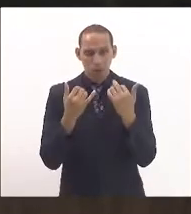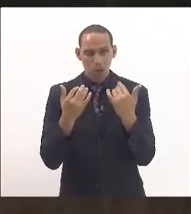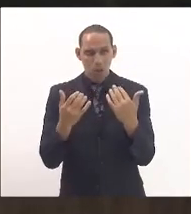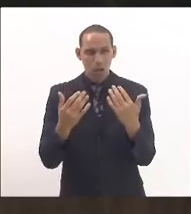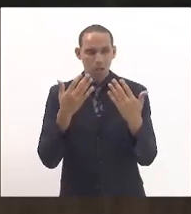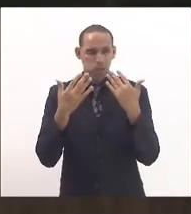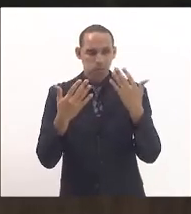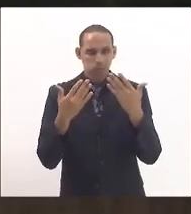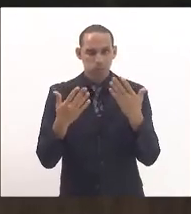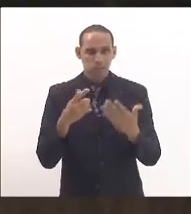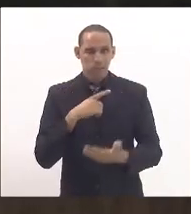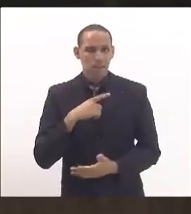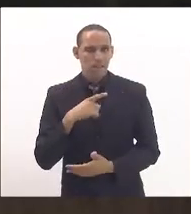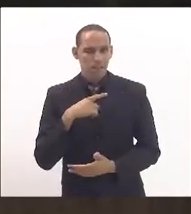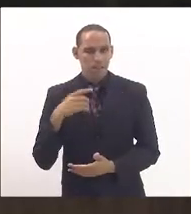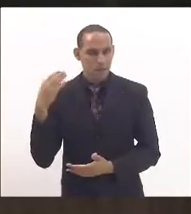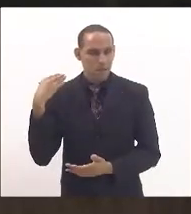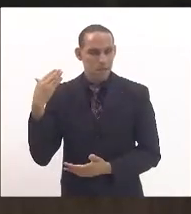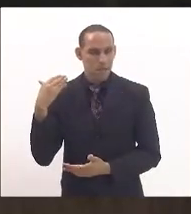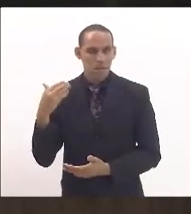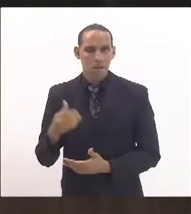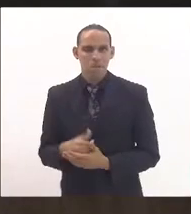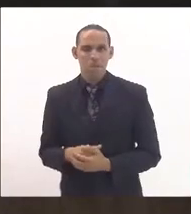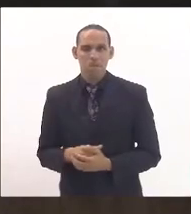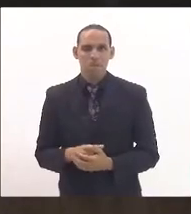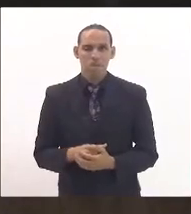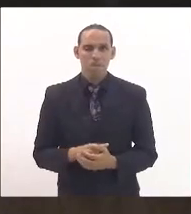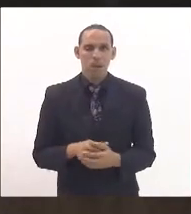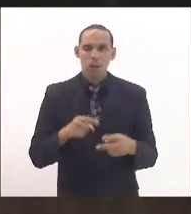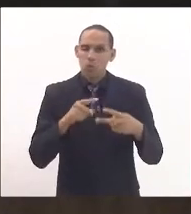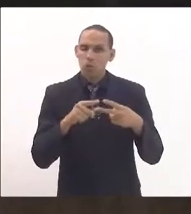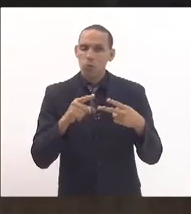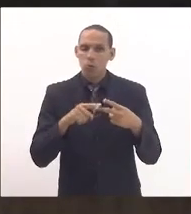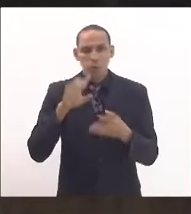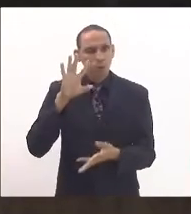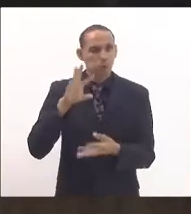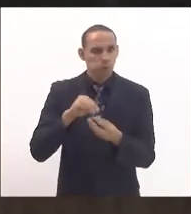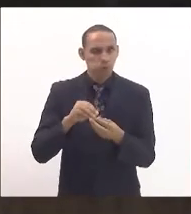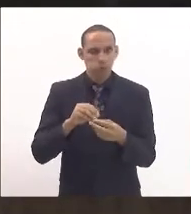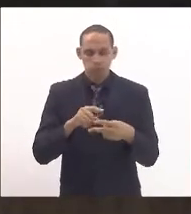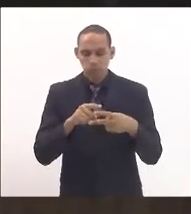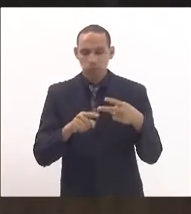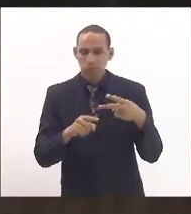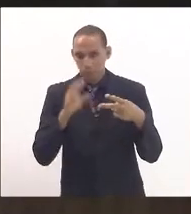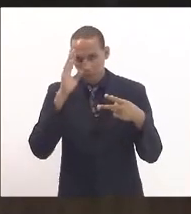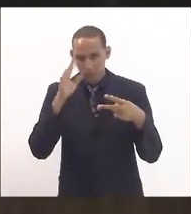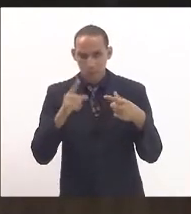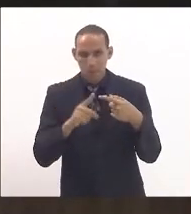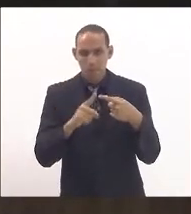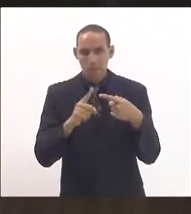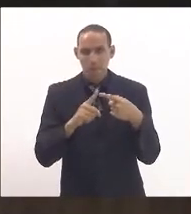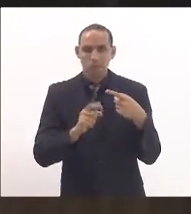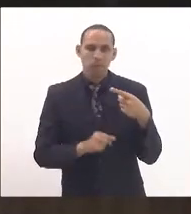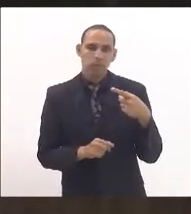A audiência pública concluiu em duas questões só centrais. A